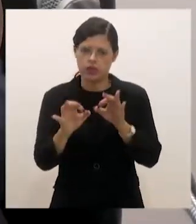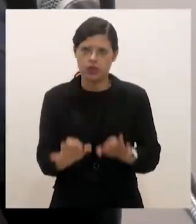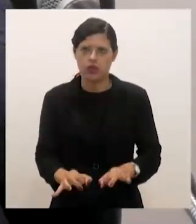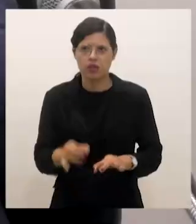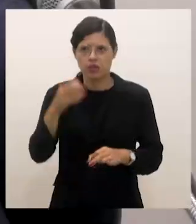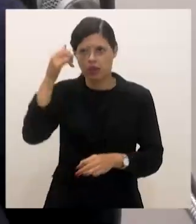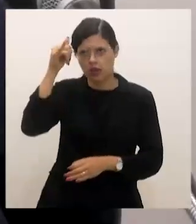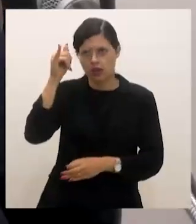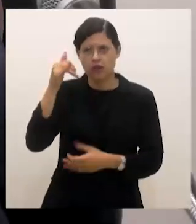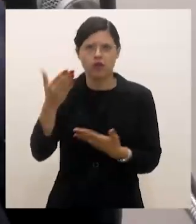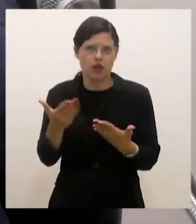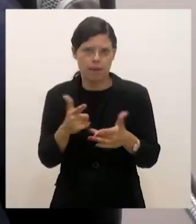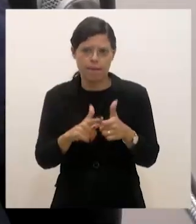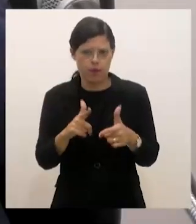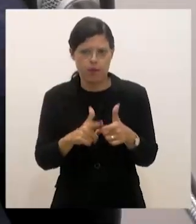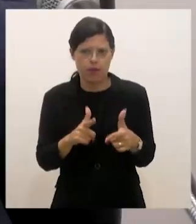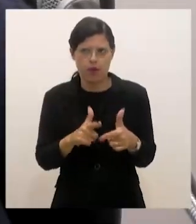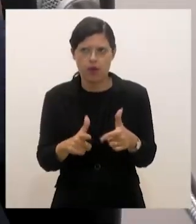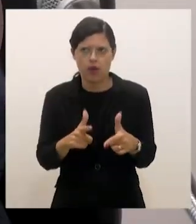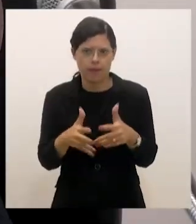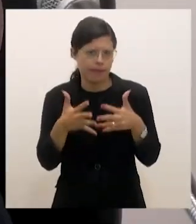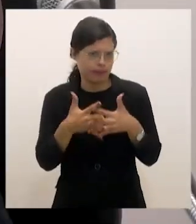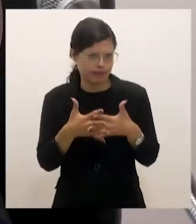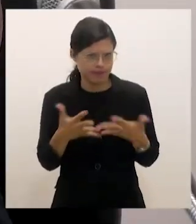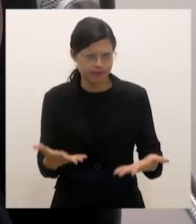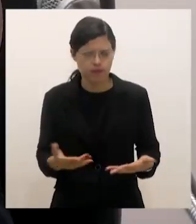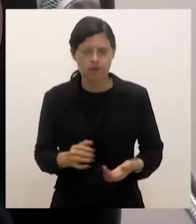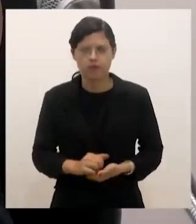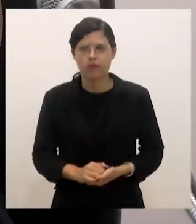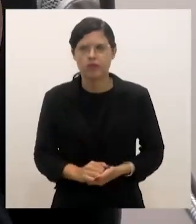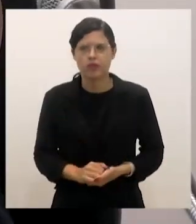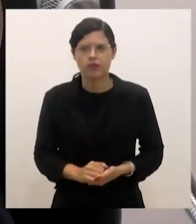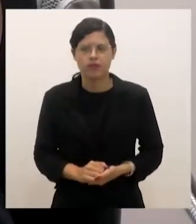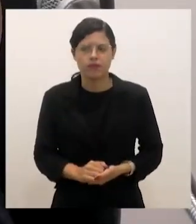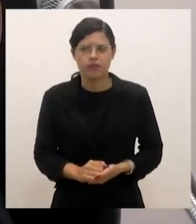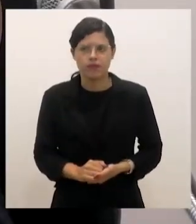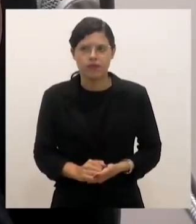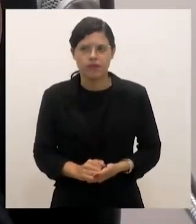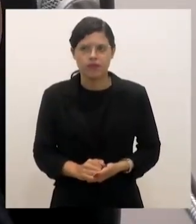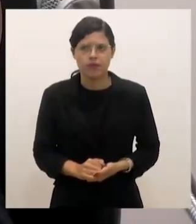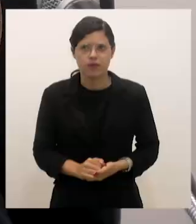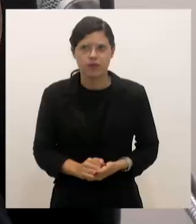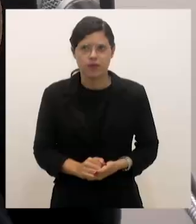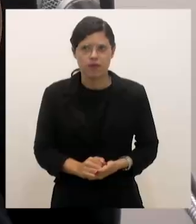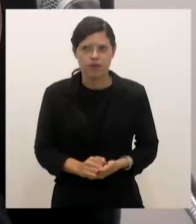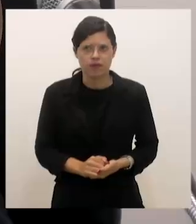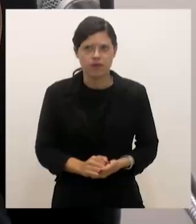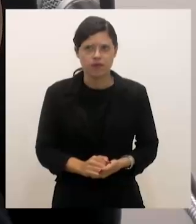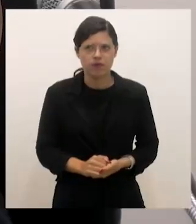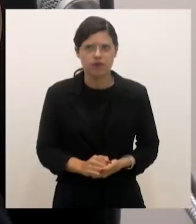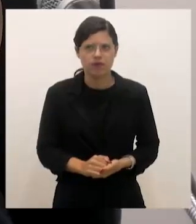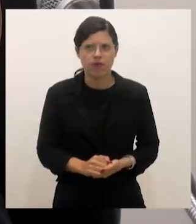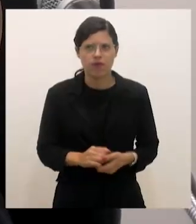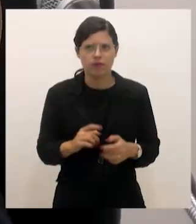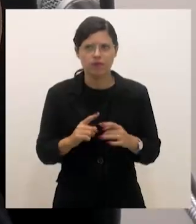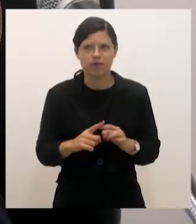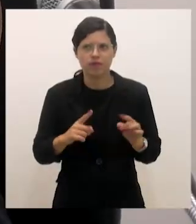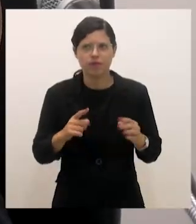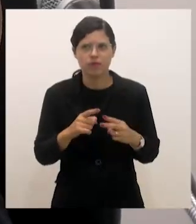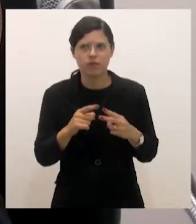haja maiores conflitos e maiores problemas. Mas isso é uma questão que eu vi os dois